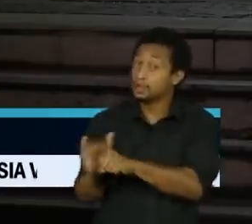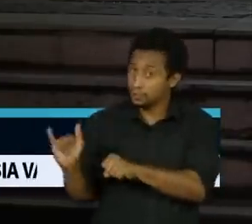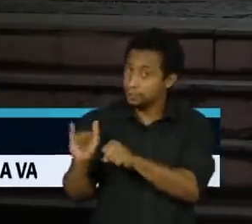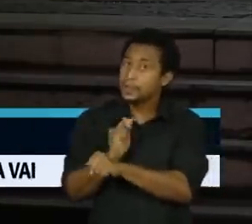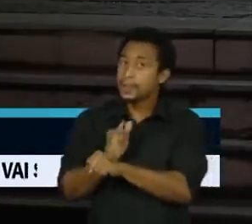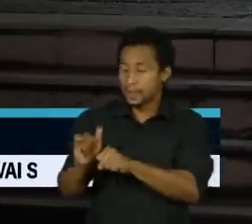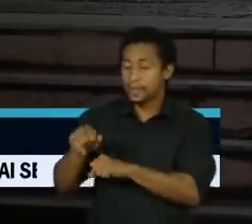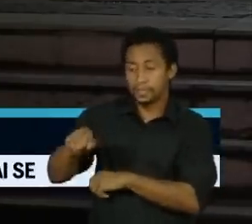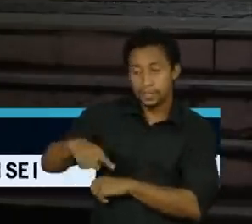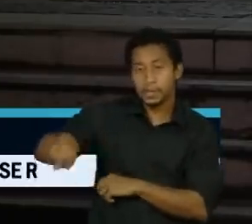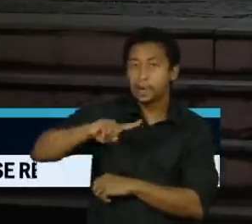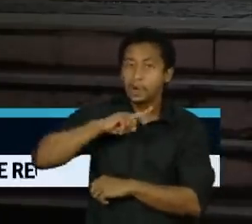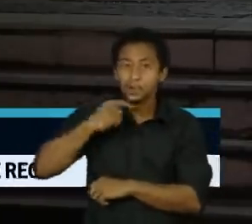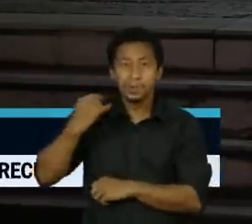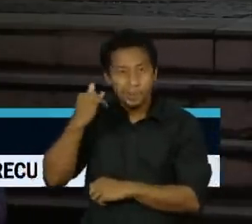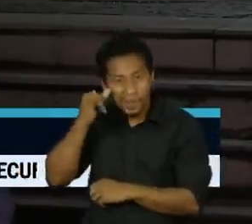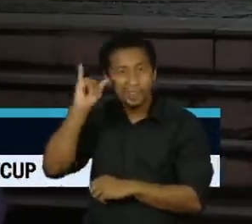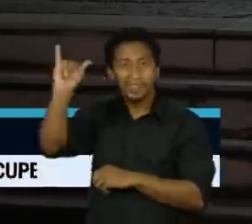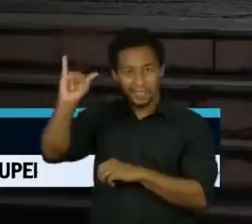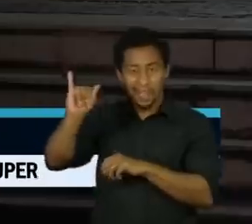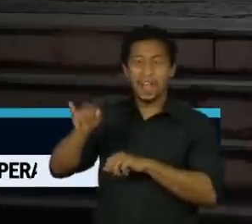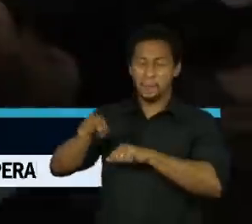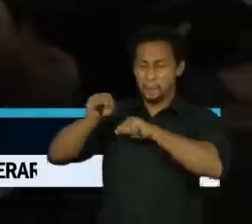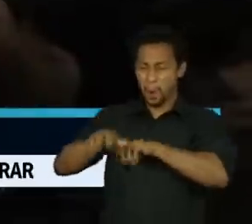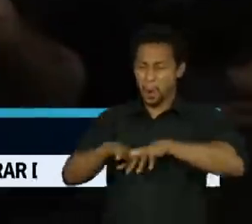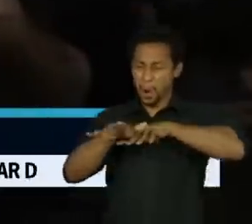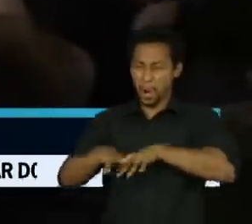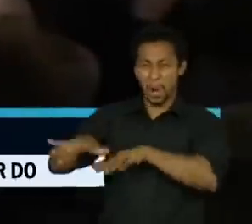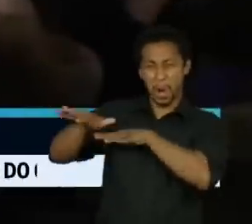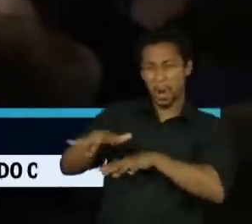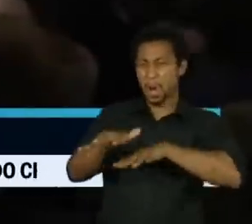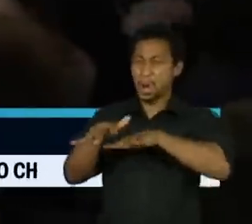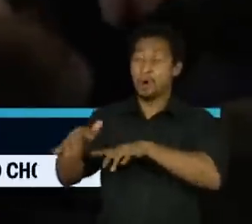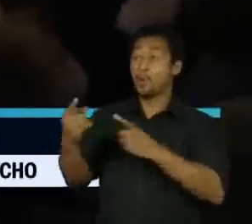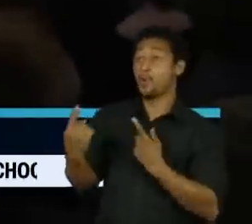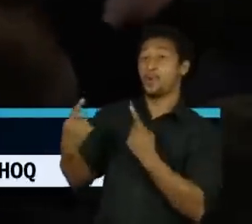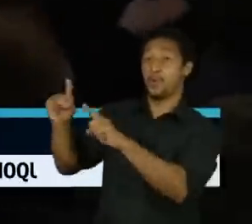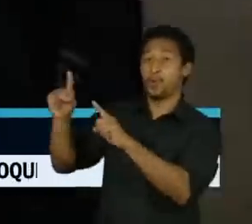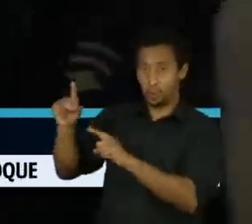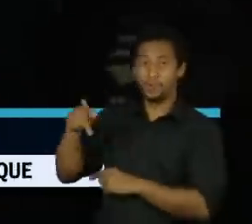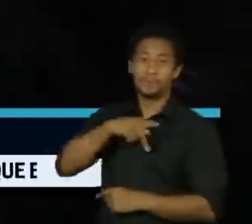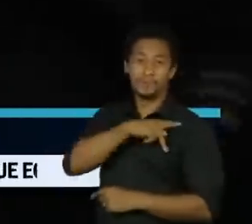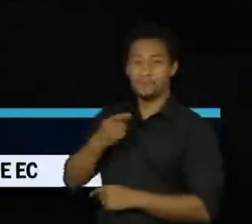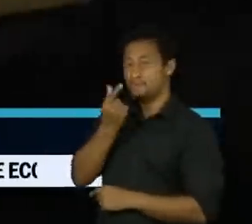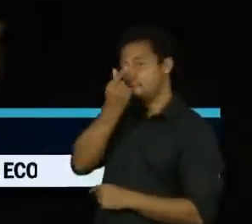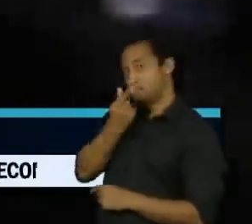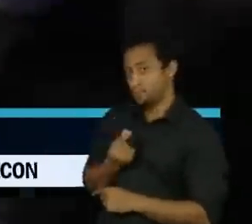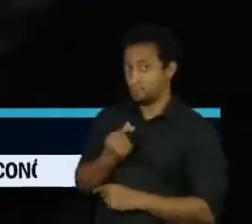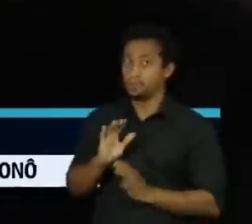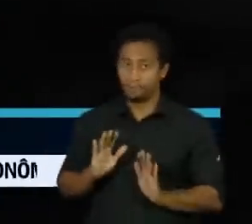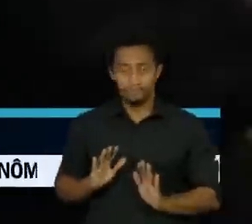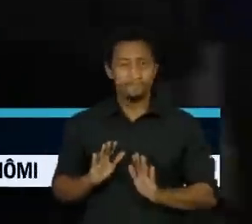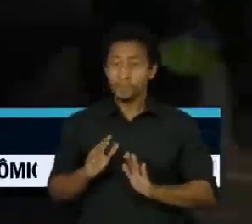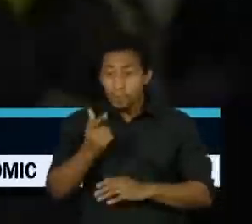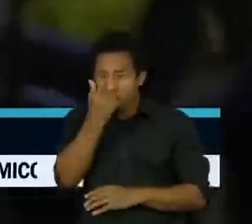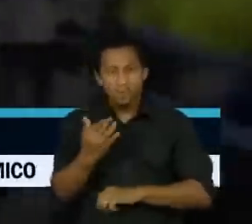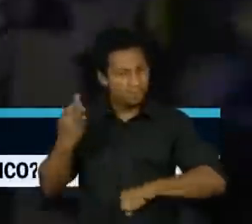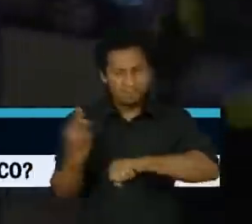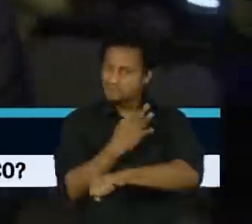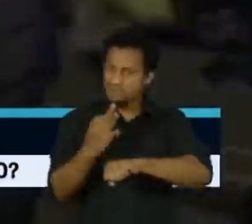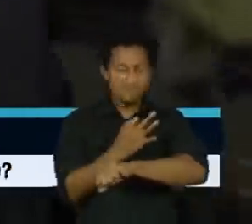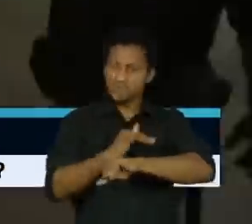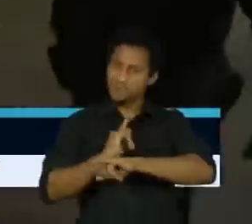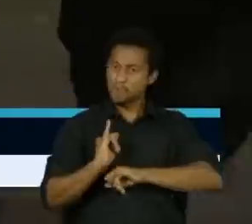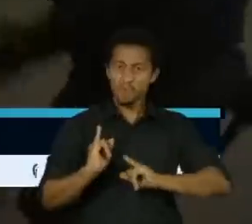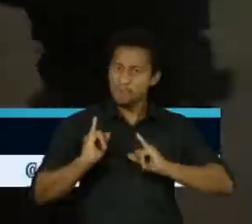evitar manifestações contrárias à invasão da Ucrânia. O país não tem tolerado os protestos. A estimativa é que cerca de 7 mil pessoas tenham